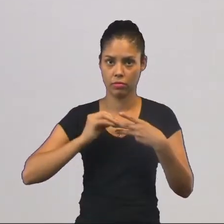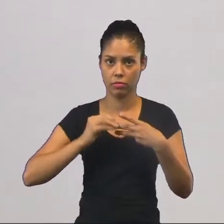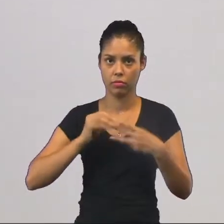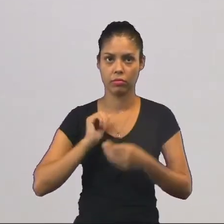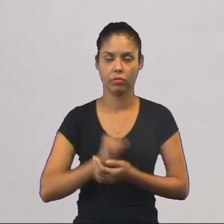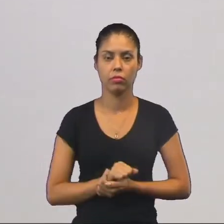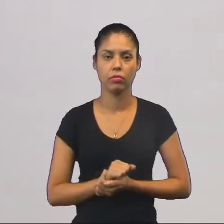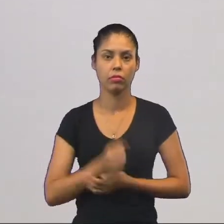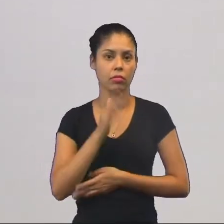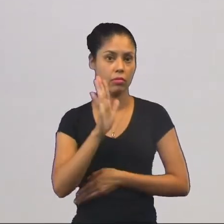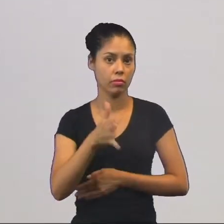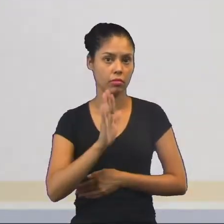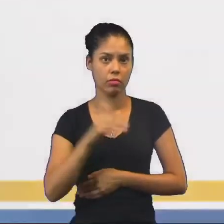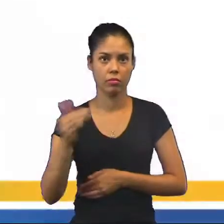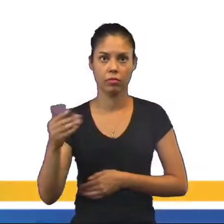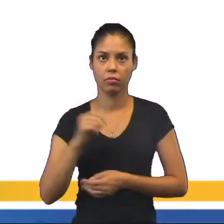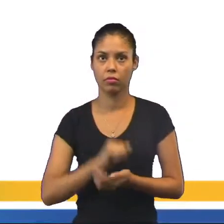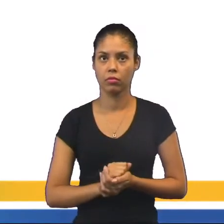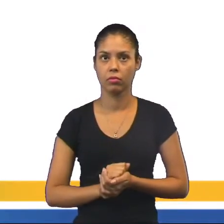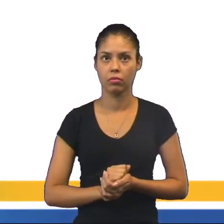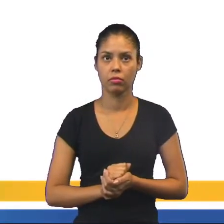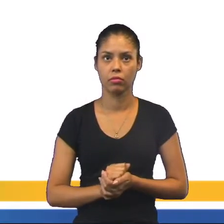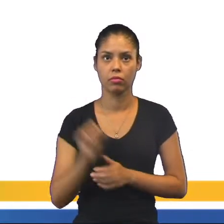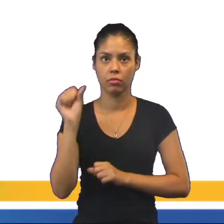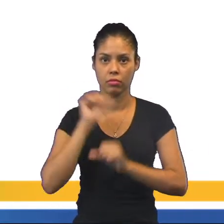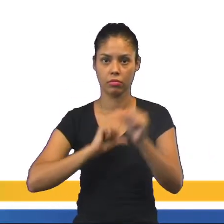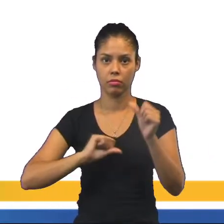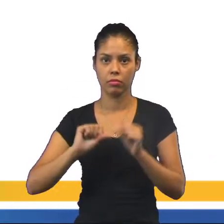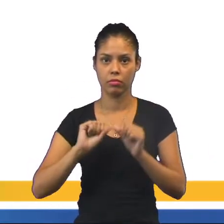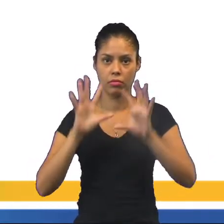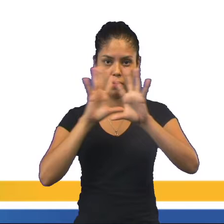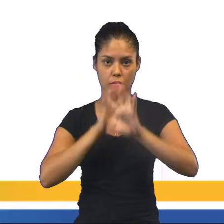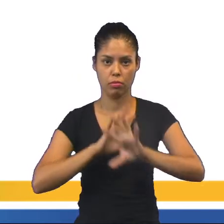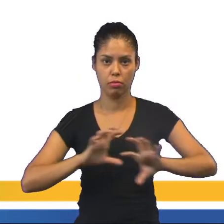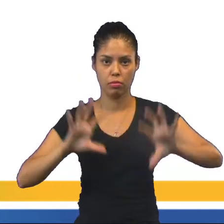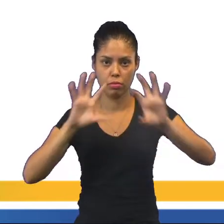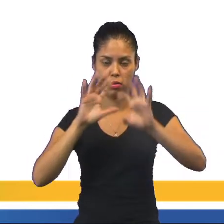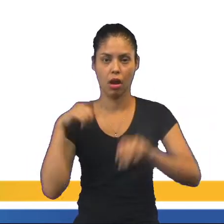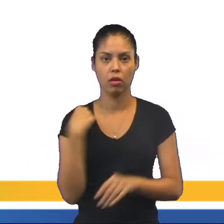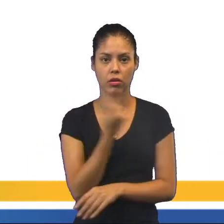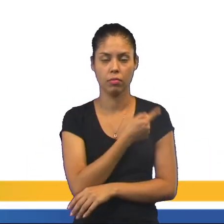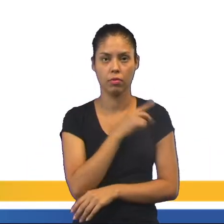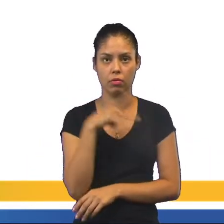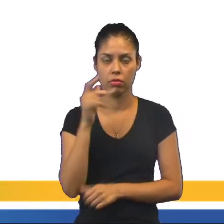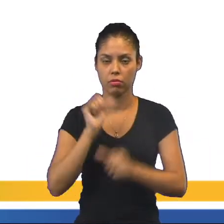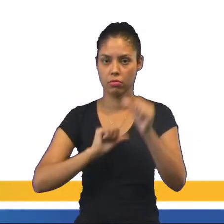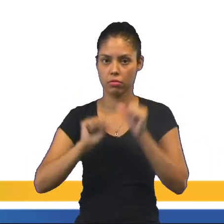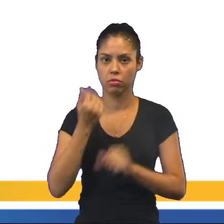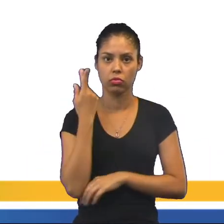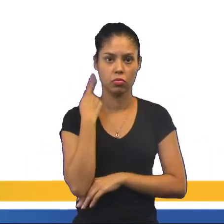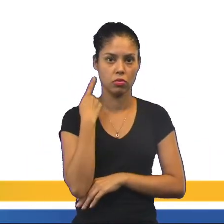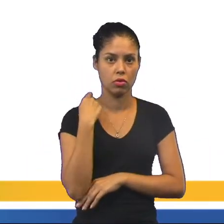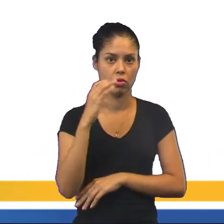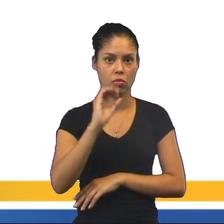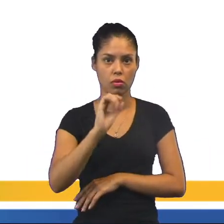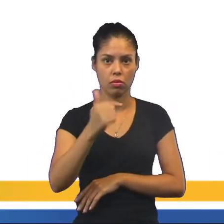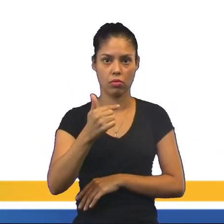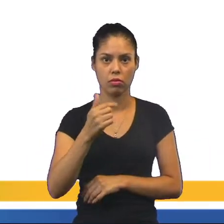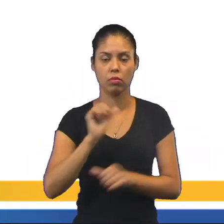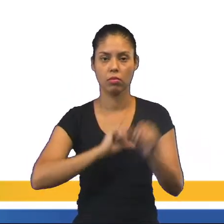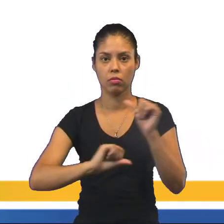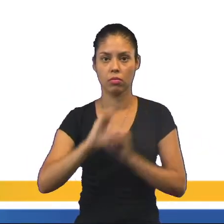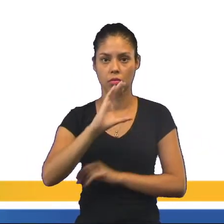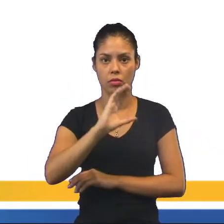células. E já quando a gente fala das trocas gasosas, nós estamos falando aí da troca do gás oxigênio